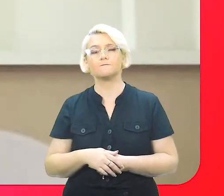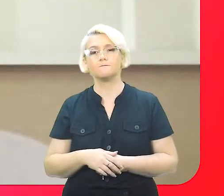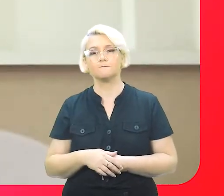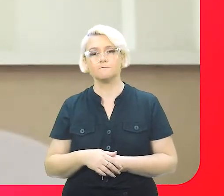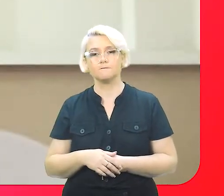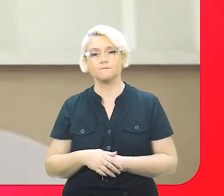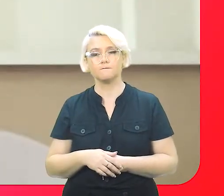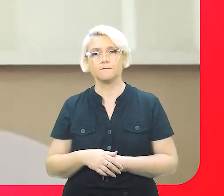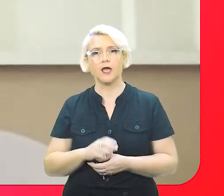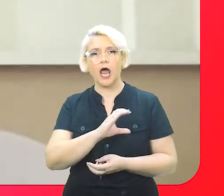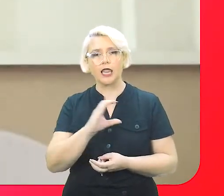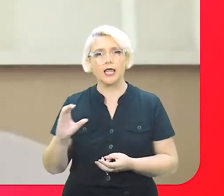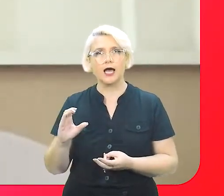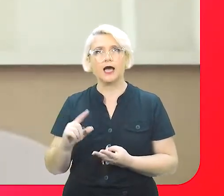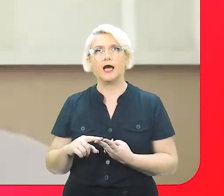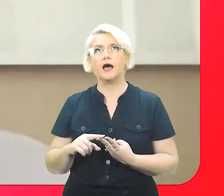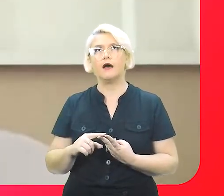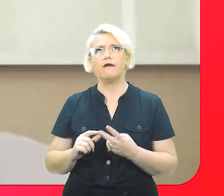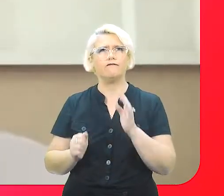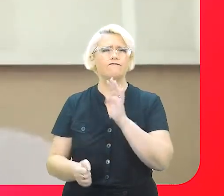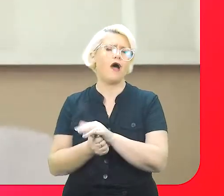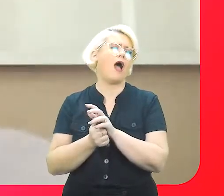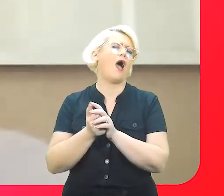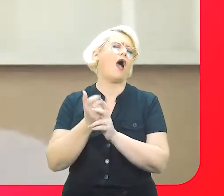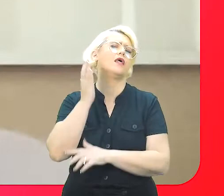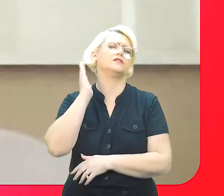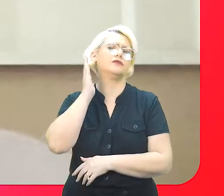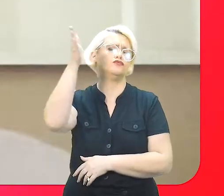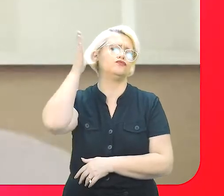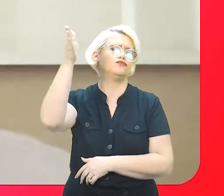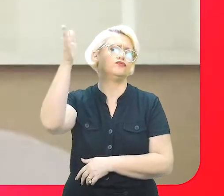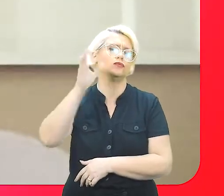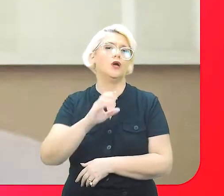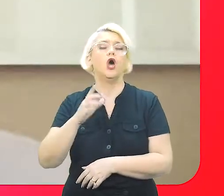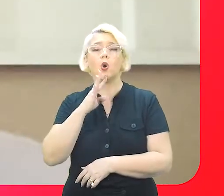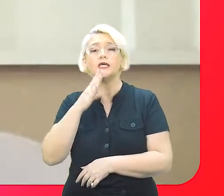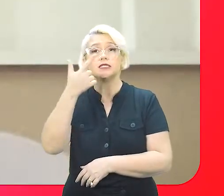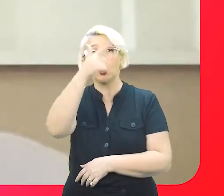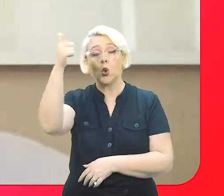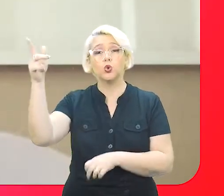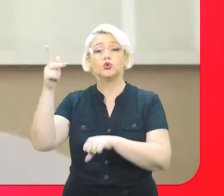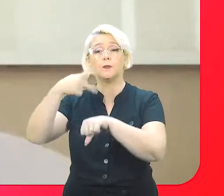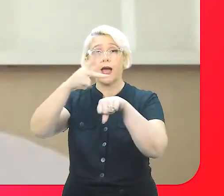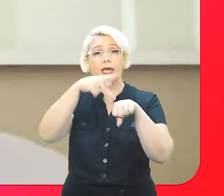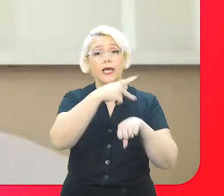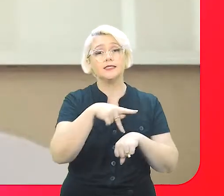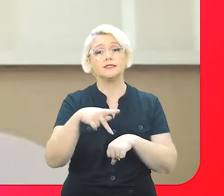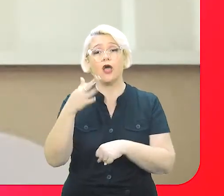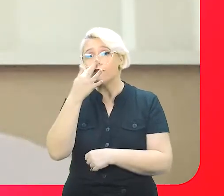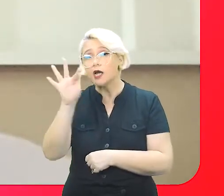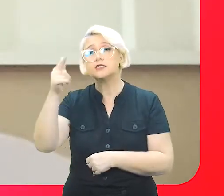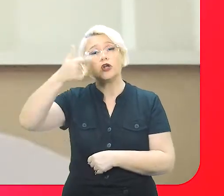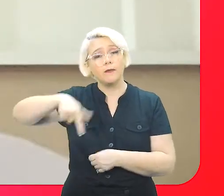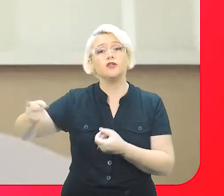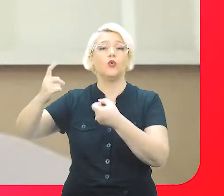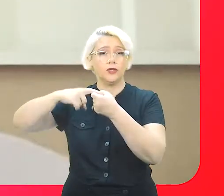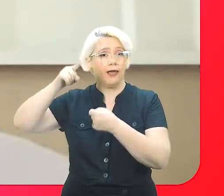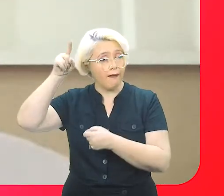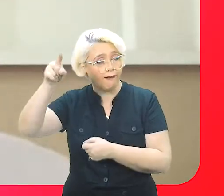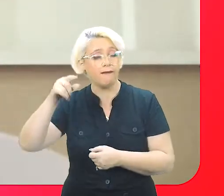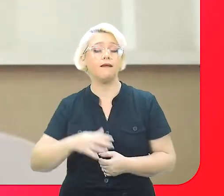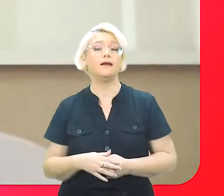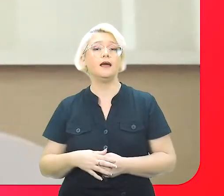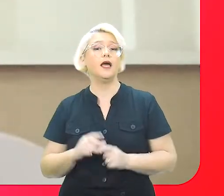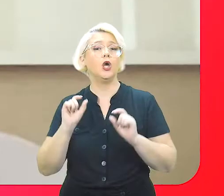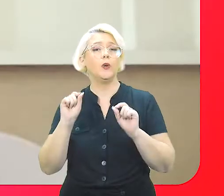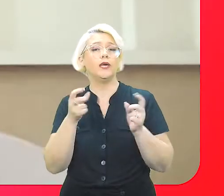o Canadá várias vezes, conheci outros países, a França, novamente voltei.